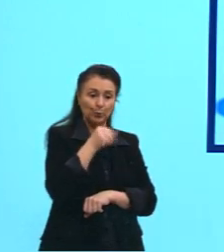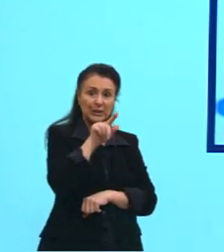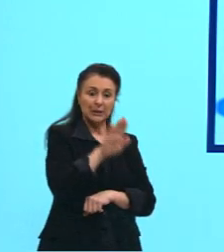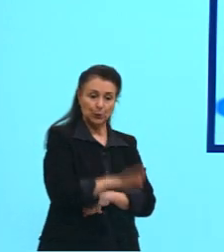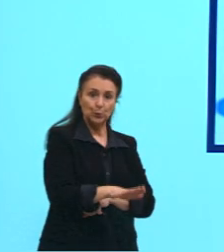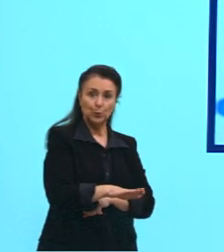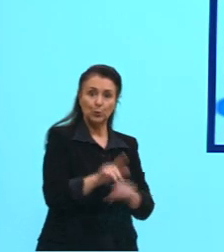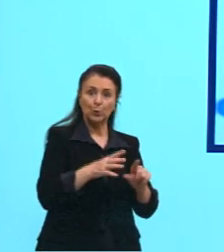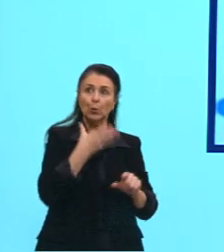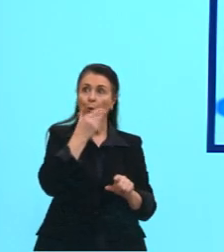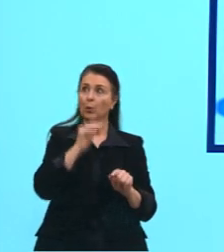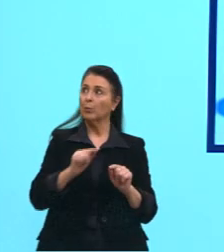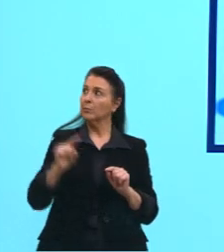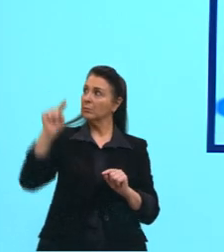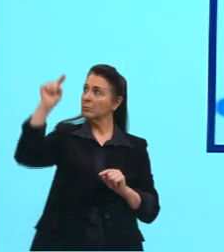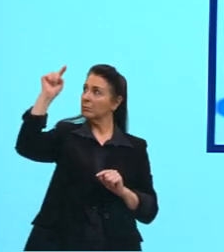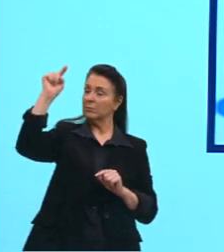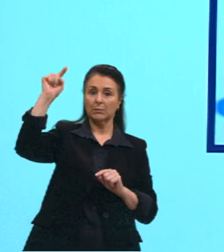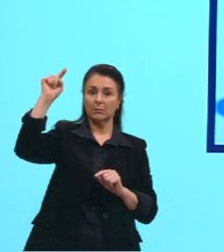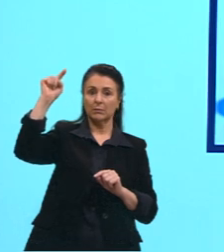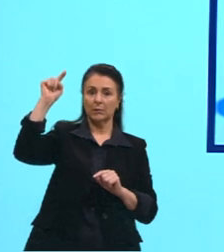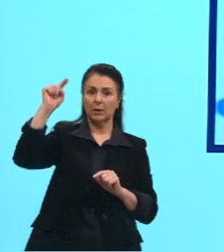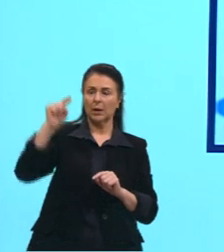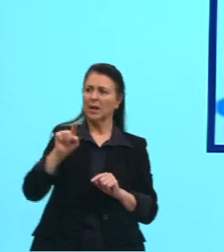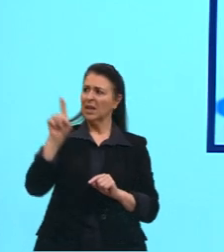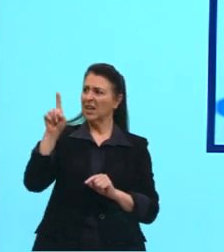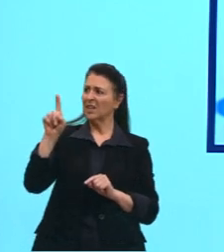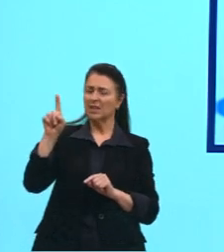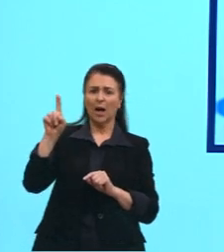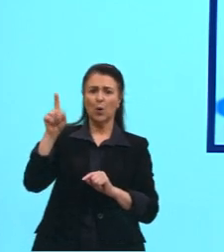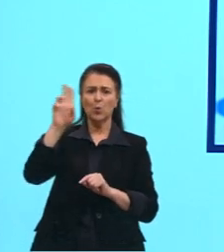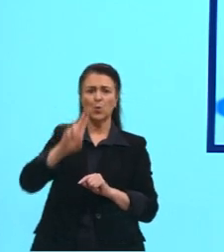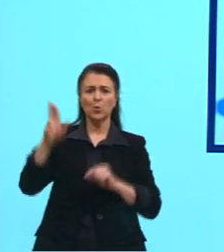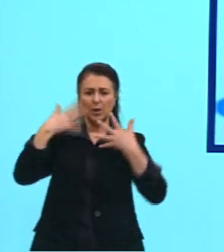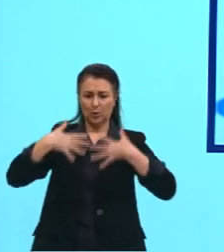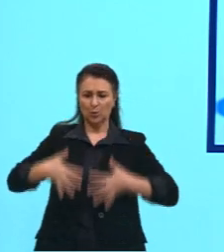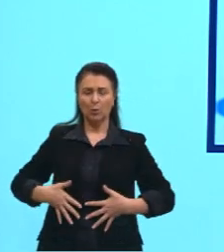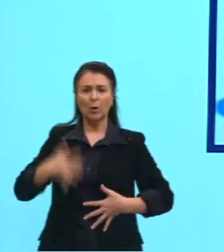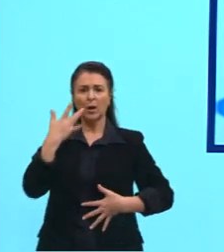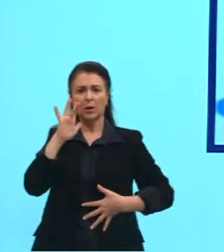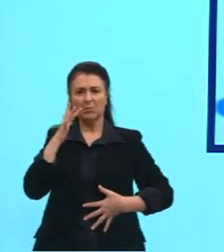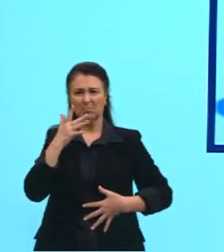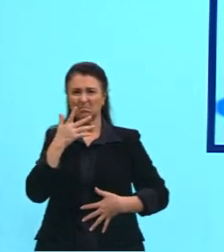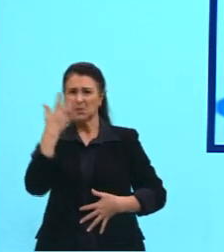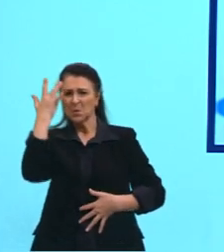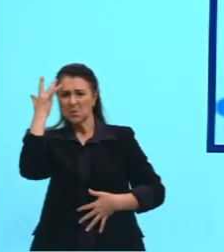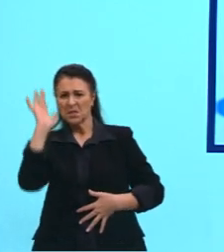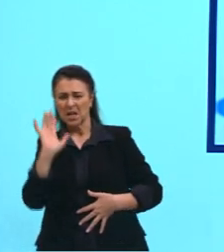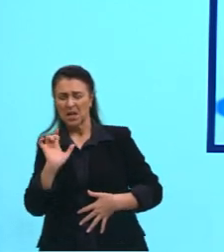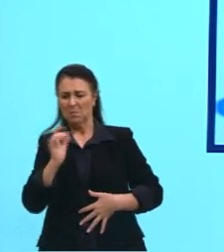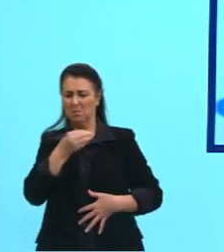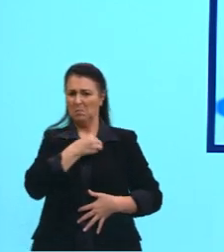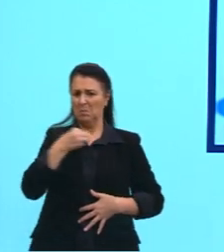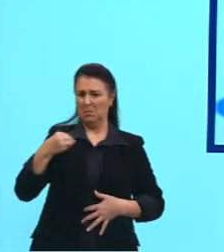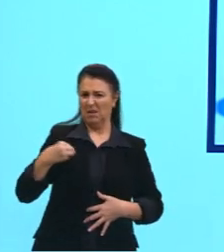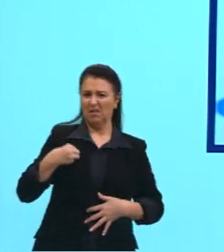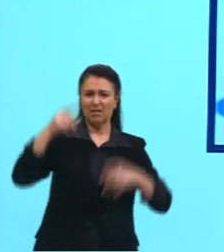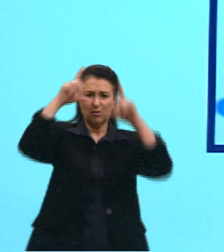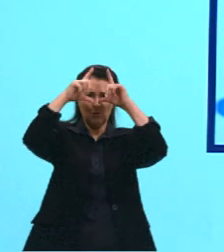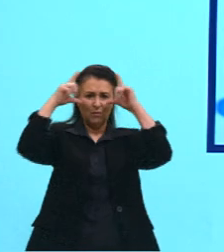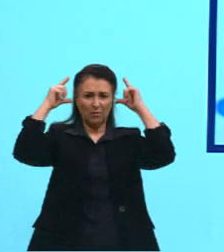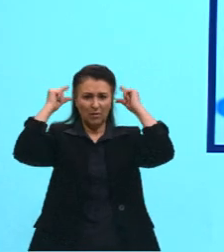branco então a gente percebe ali que provavelmente ele seja médico enfermeiro alguém na área da saúde